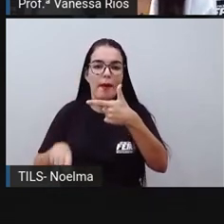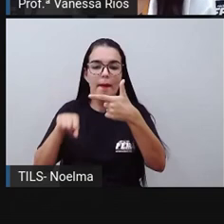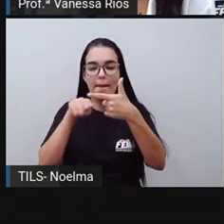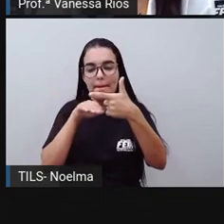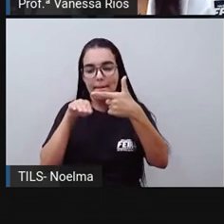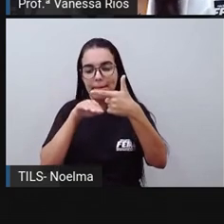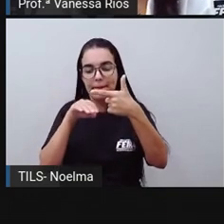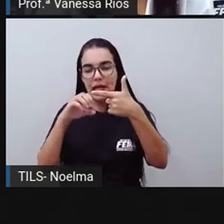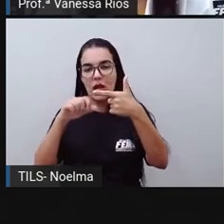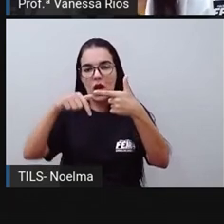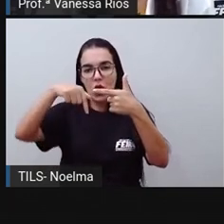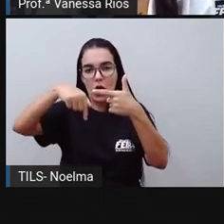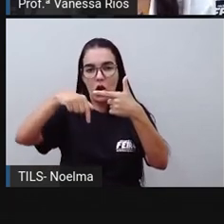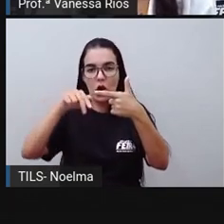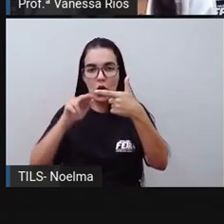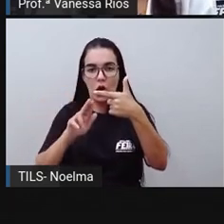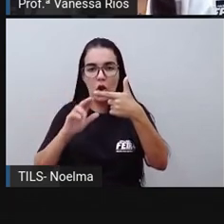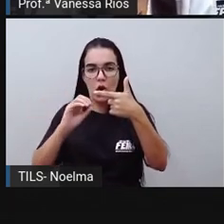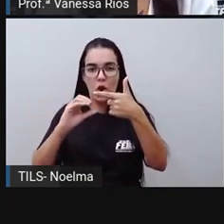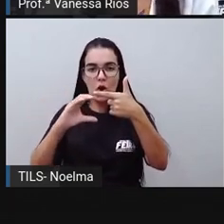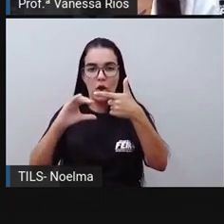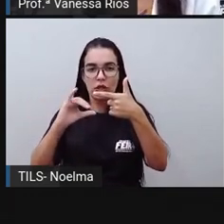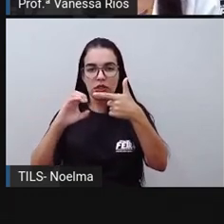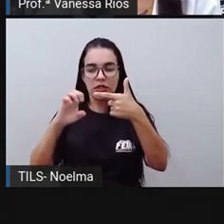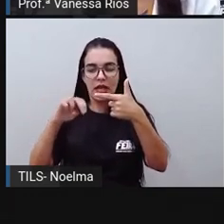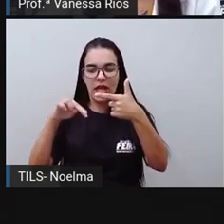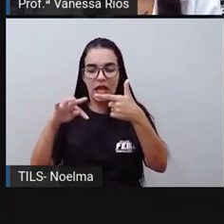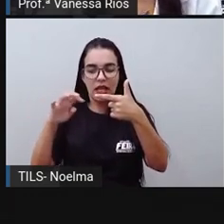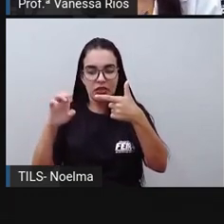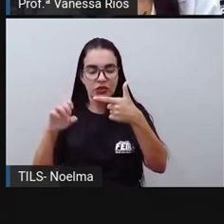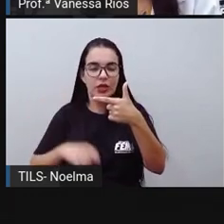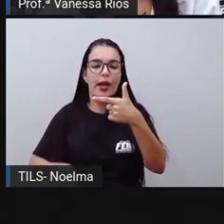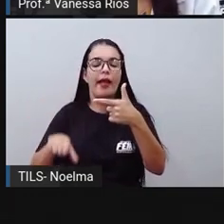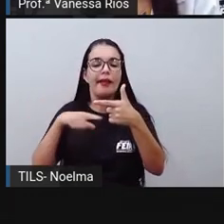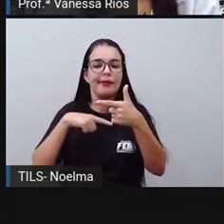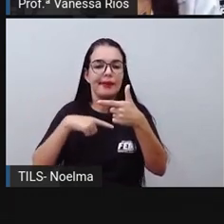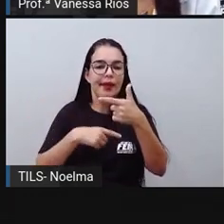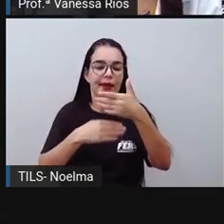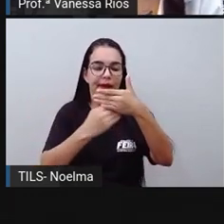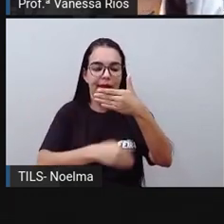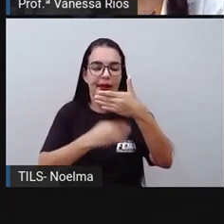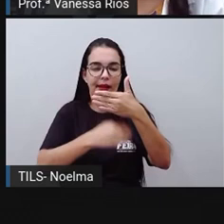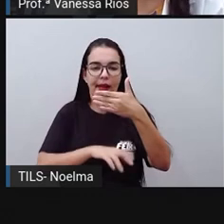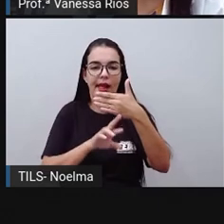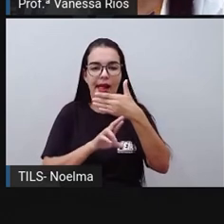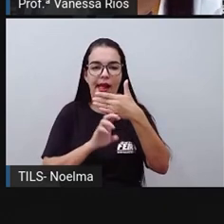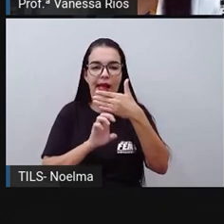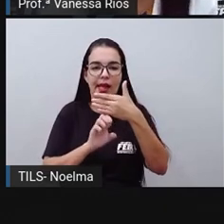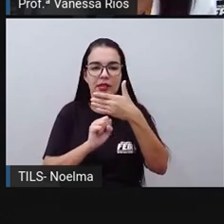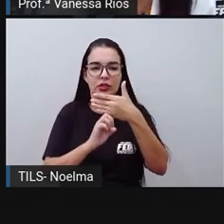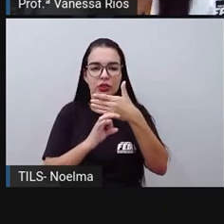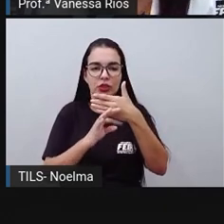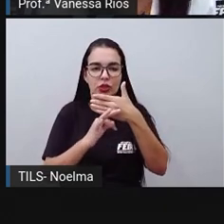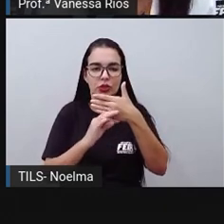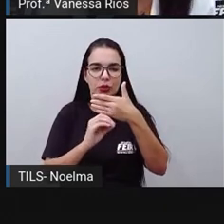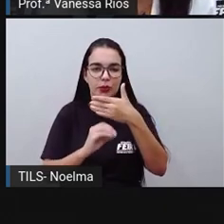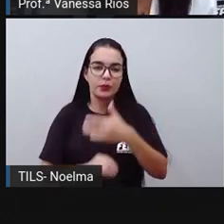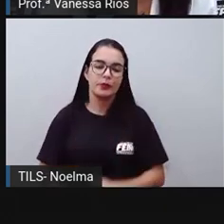nós temos o resto. Lembrando que quando a divisão é exata, o resto é igual a zero.